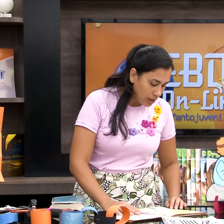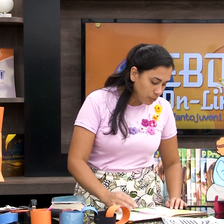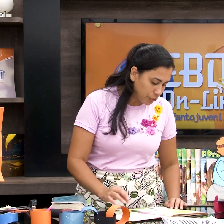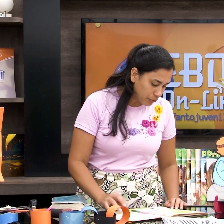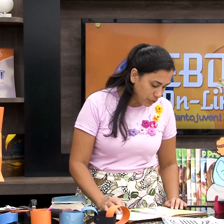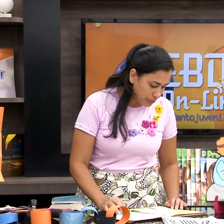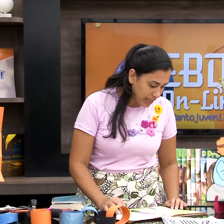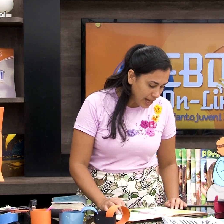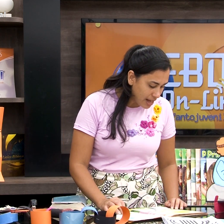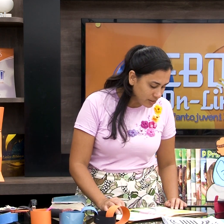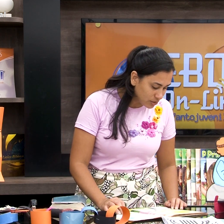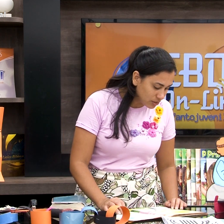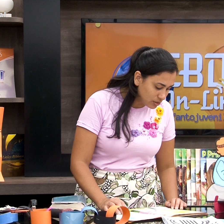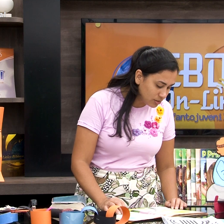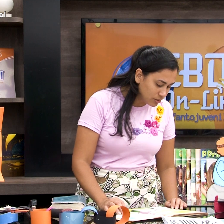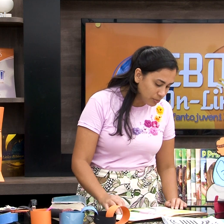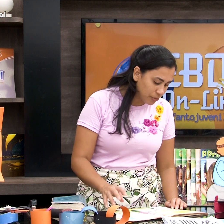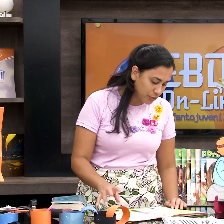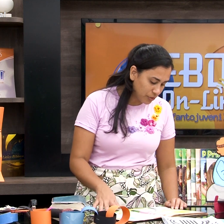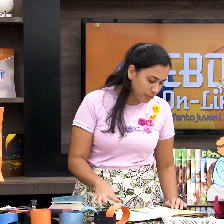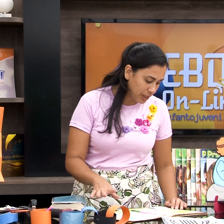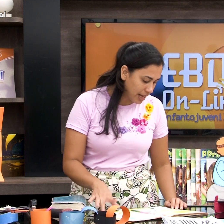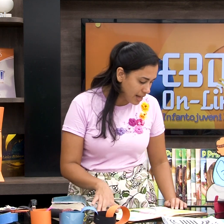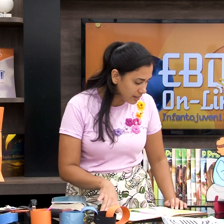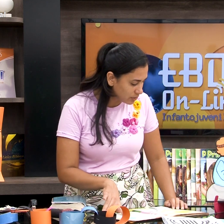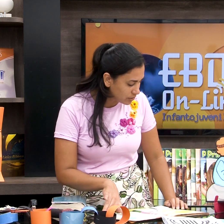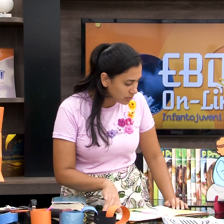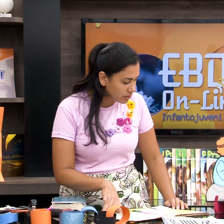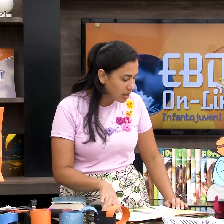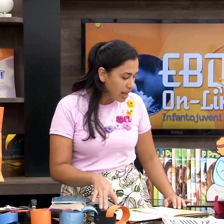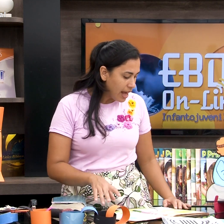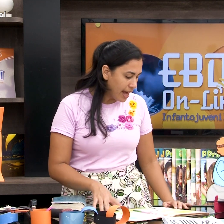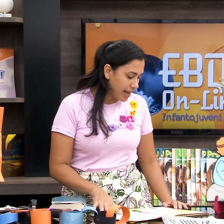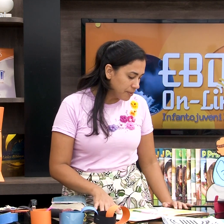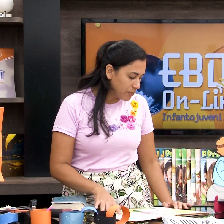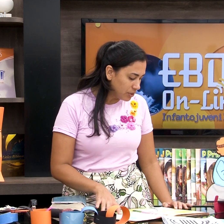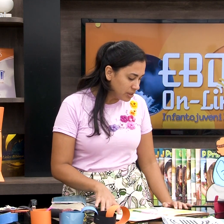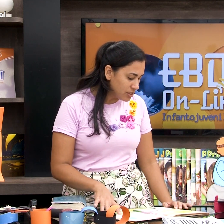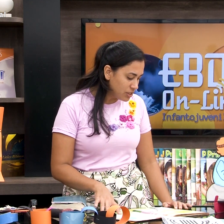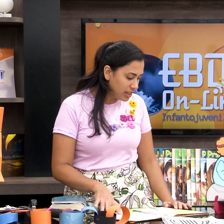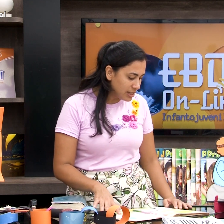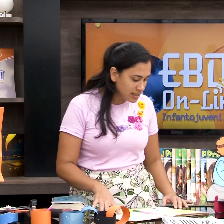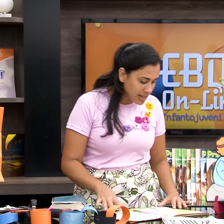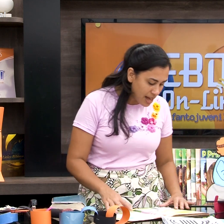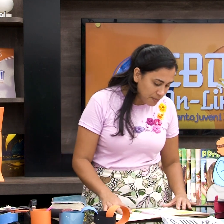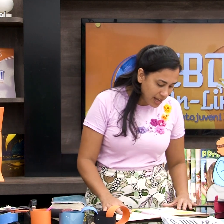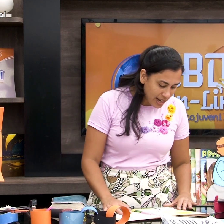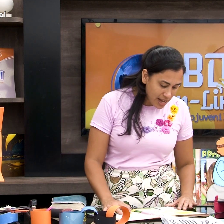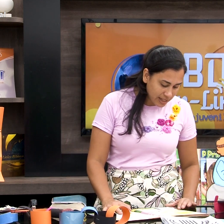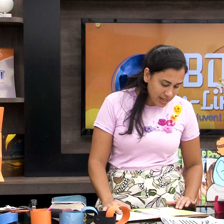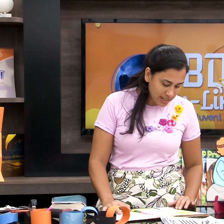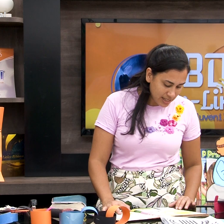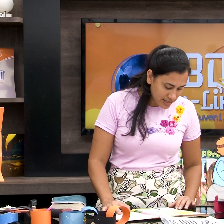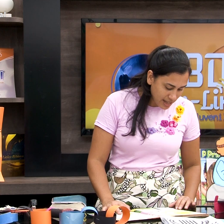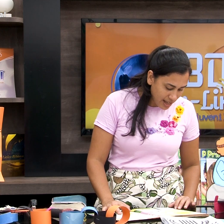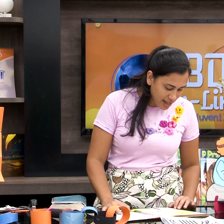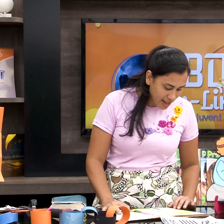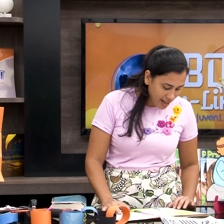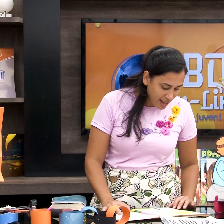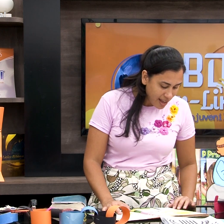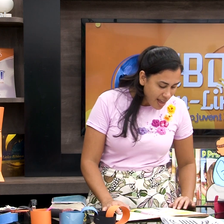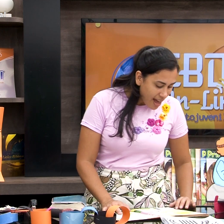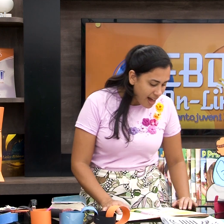vocês. Muito obrigado, muito obrigado. É importante saber